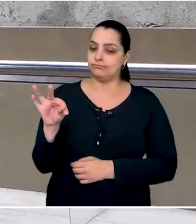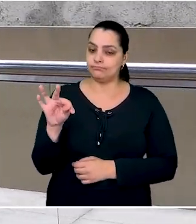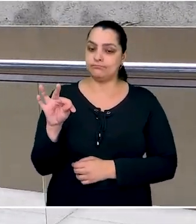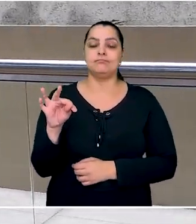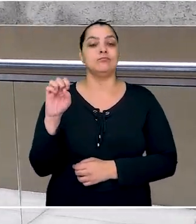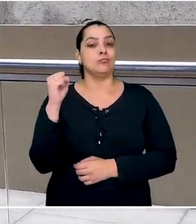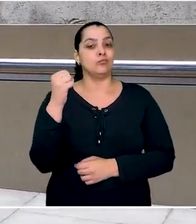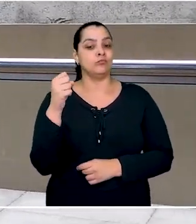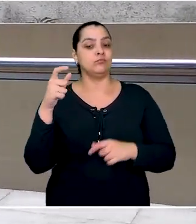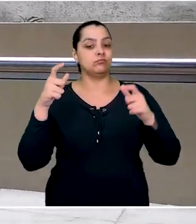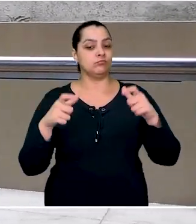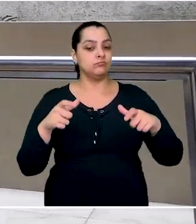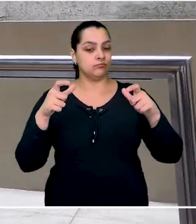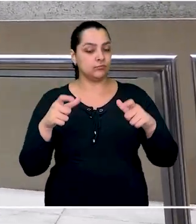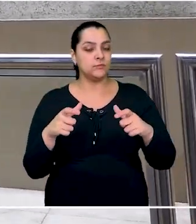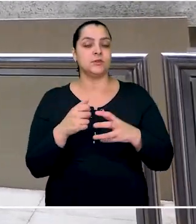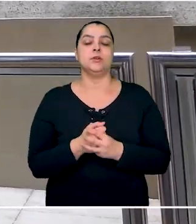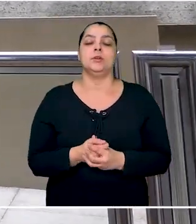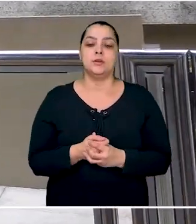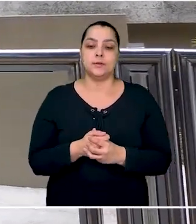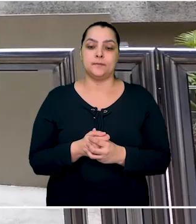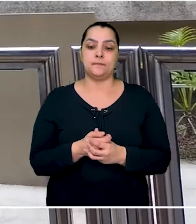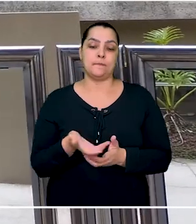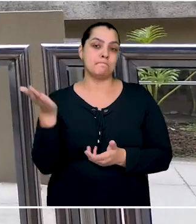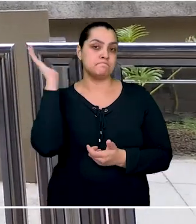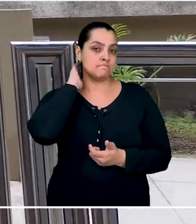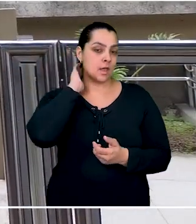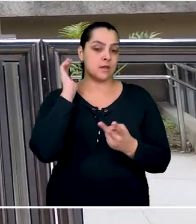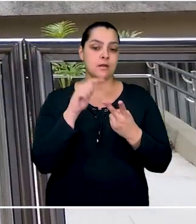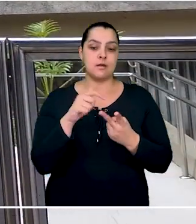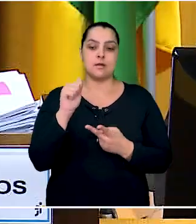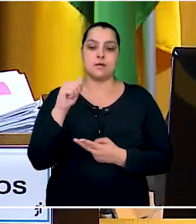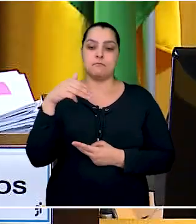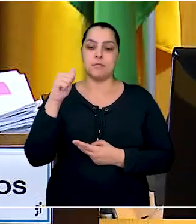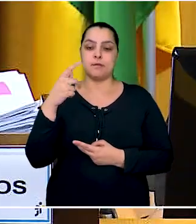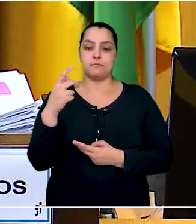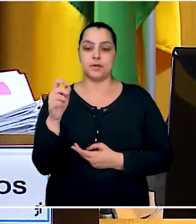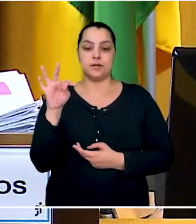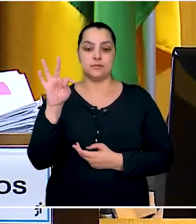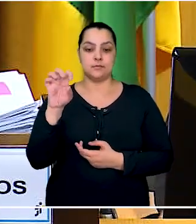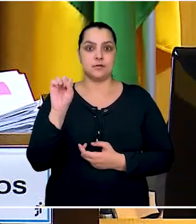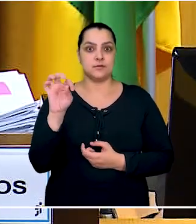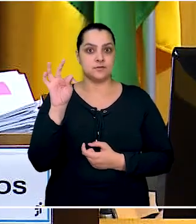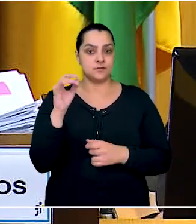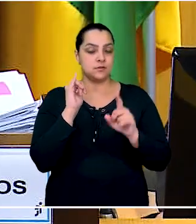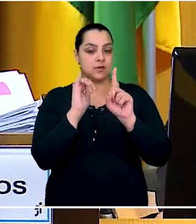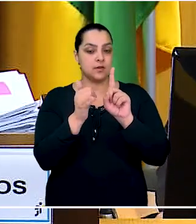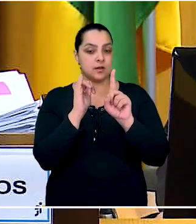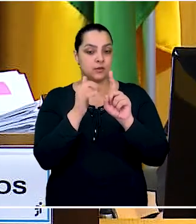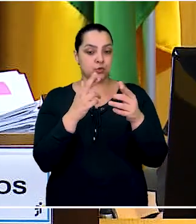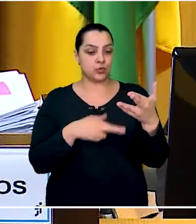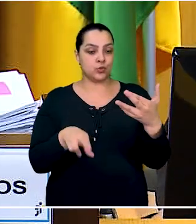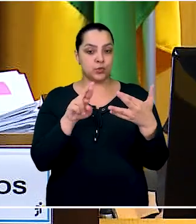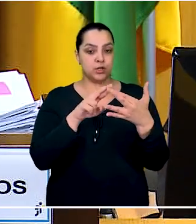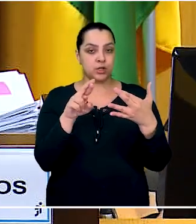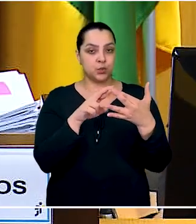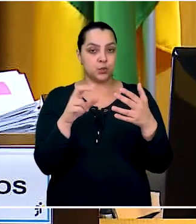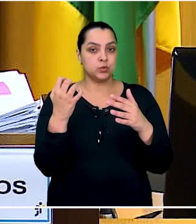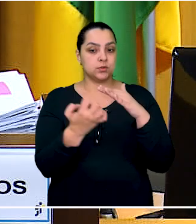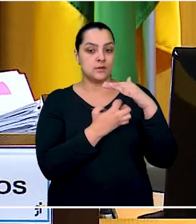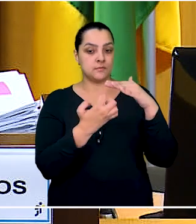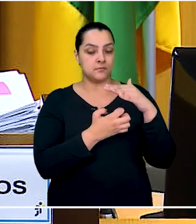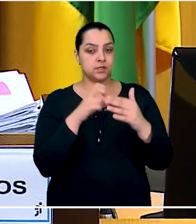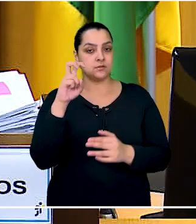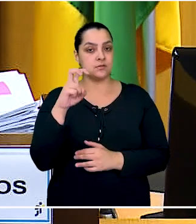do Trabalho da 8ª Região, que abrange o Pará e o Amapá. No TST, o relator do recurso de revista